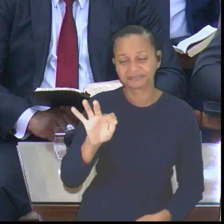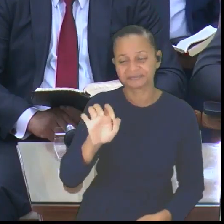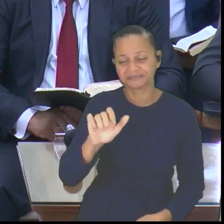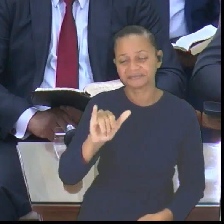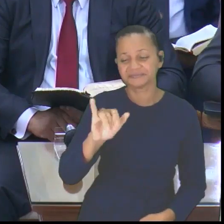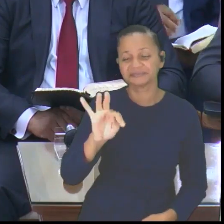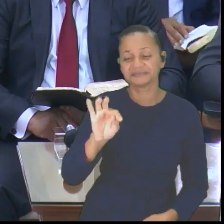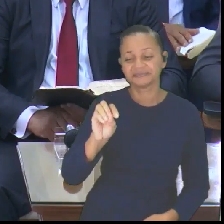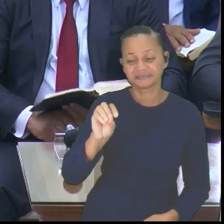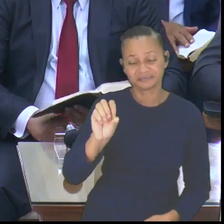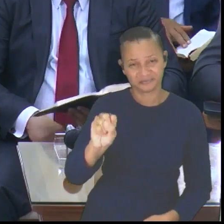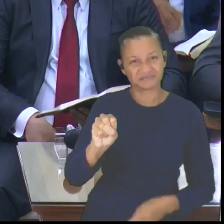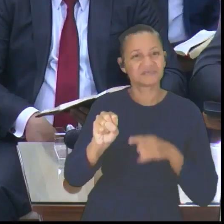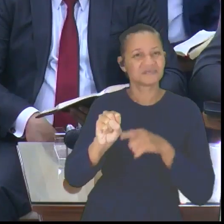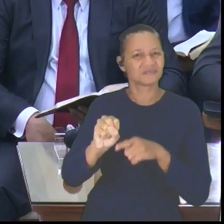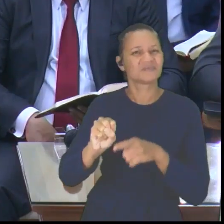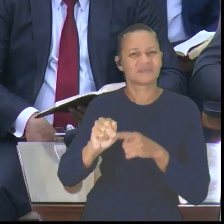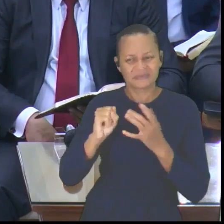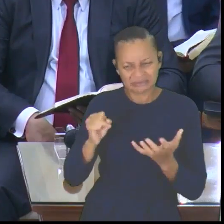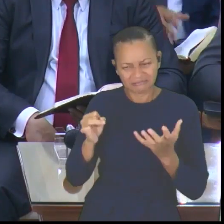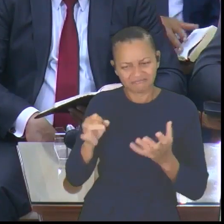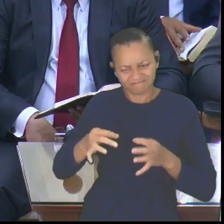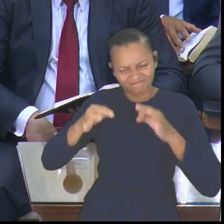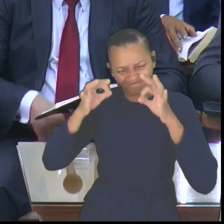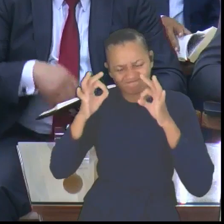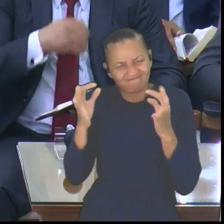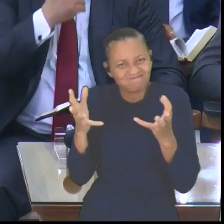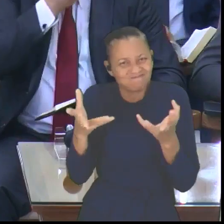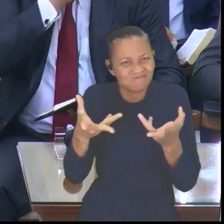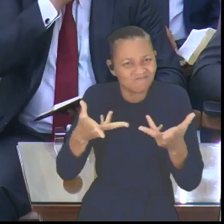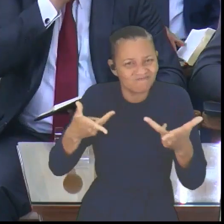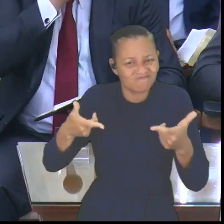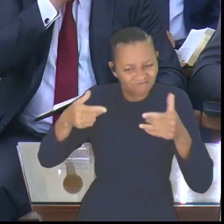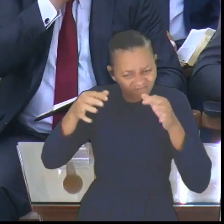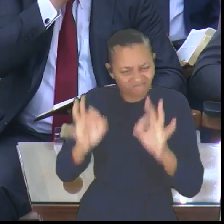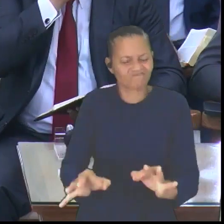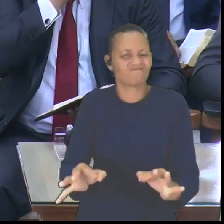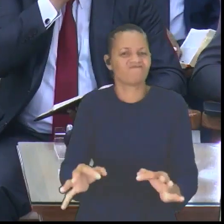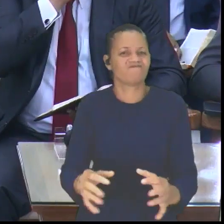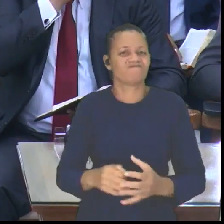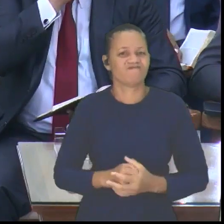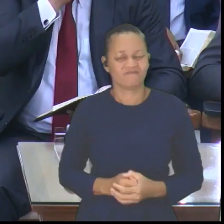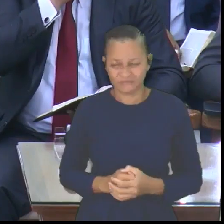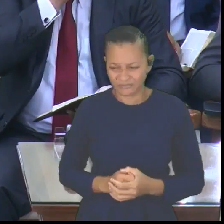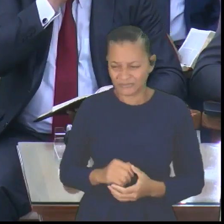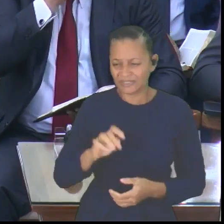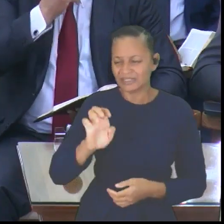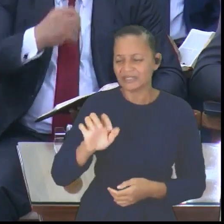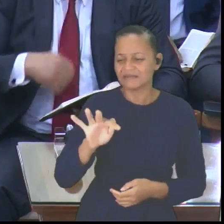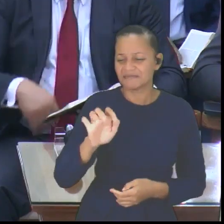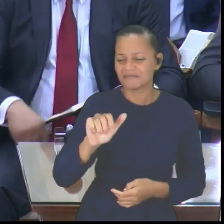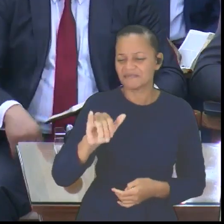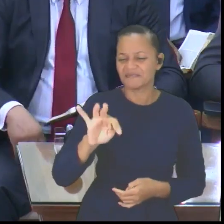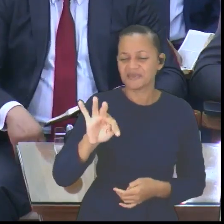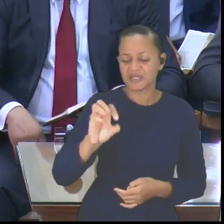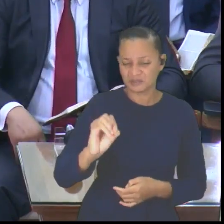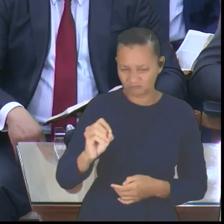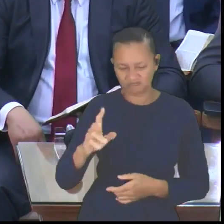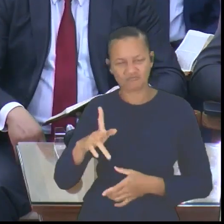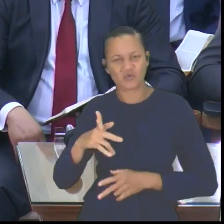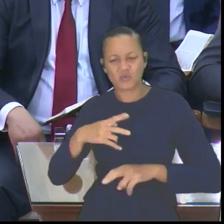significa ser eficaz. A palavra efeitos significa atuar,